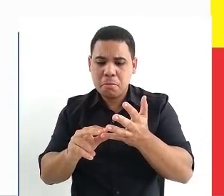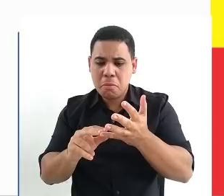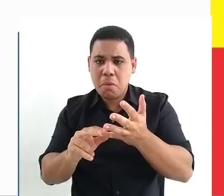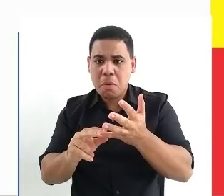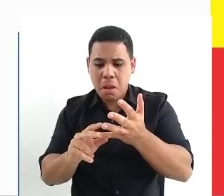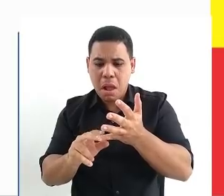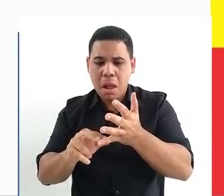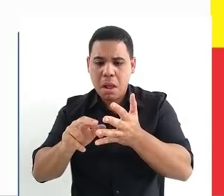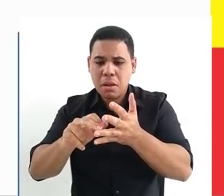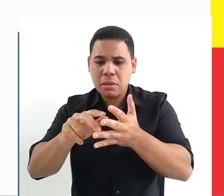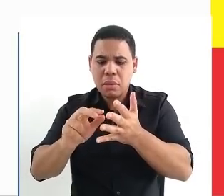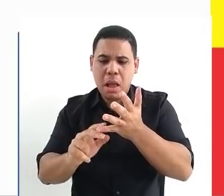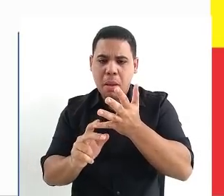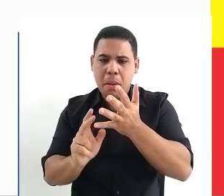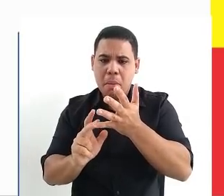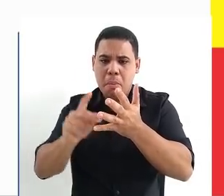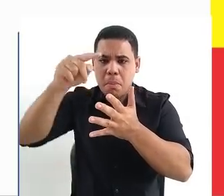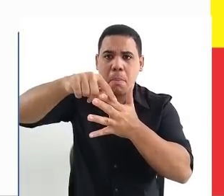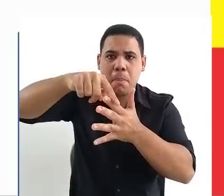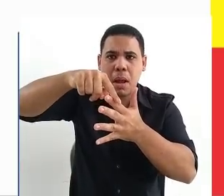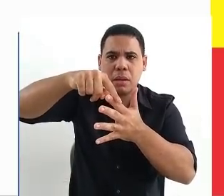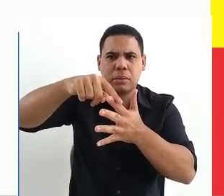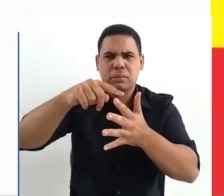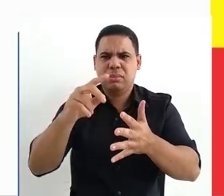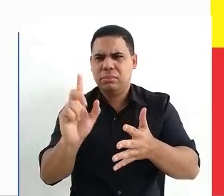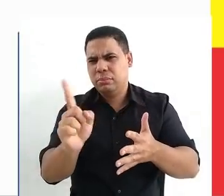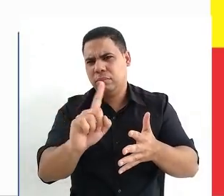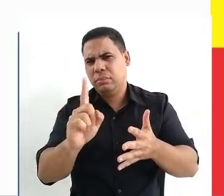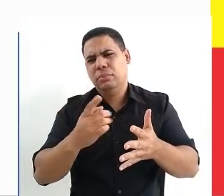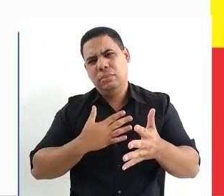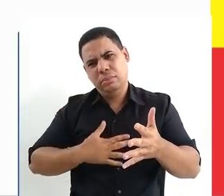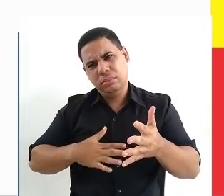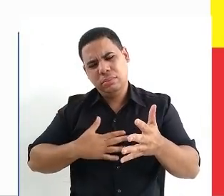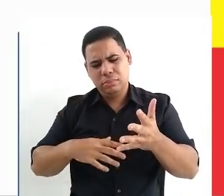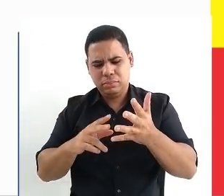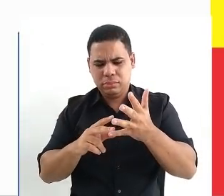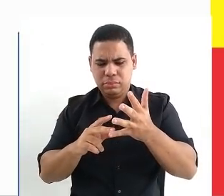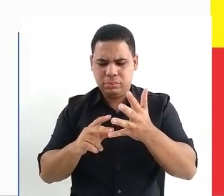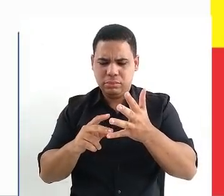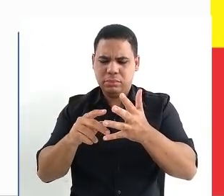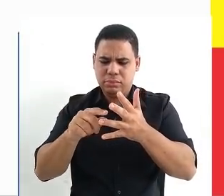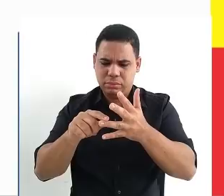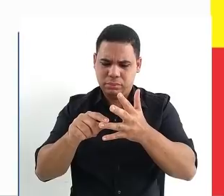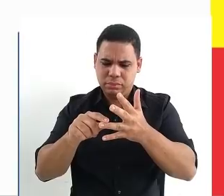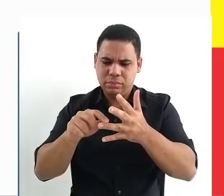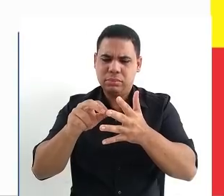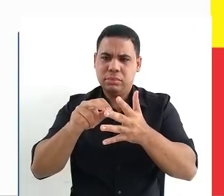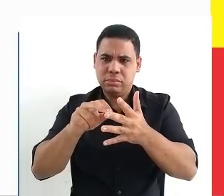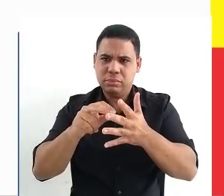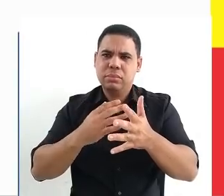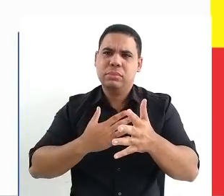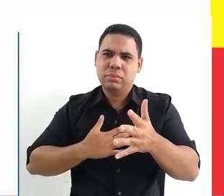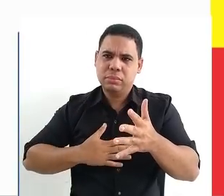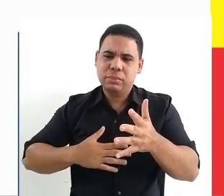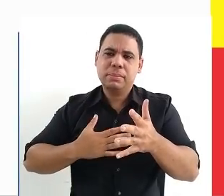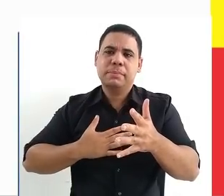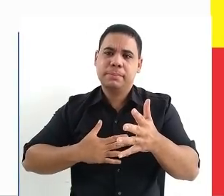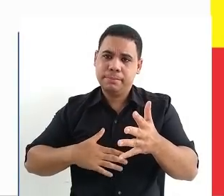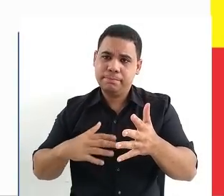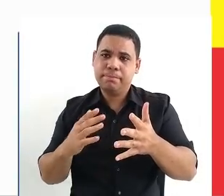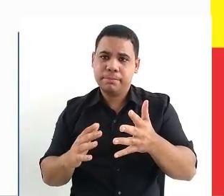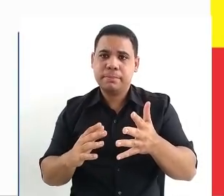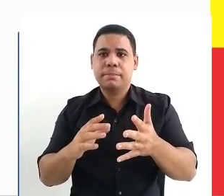Vai com calma. Na matemática, assim como tudo na vida, é questão de base. Então, cada passo que você dá de uma